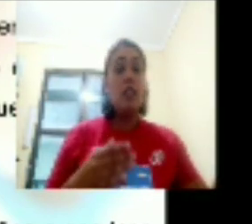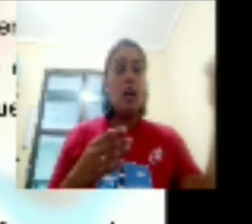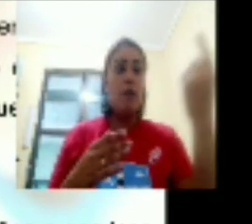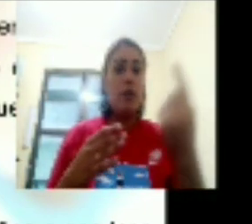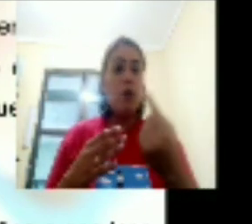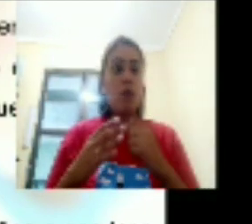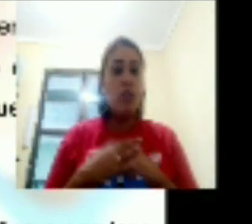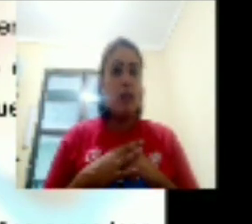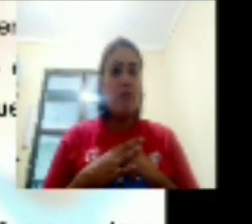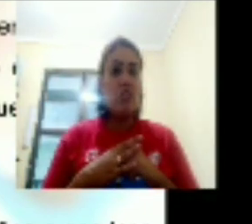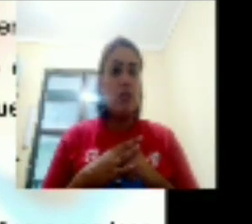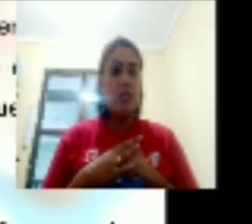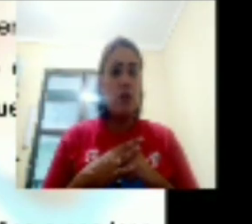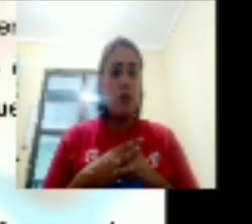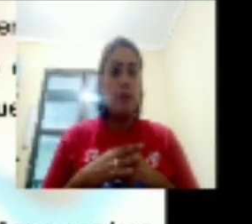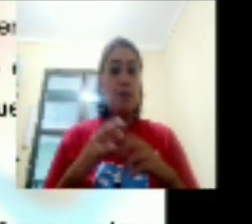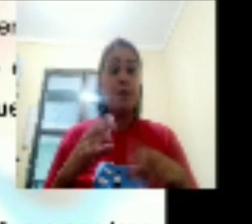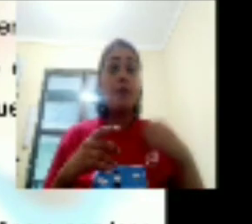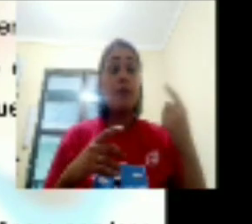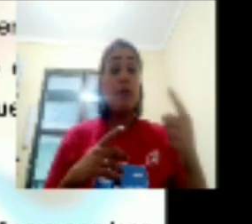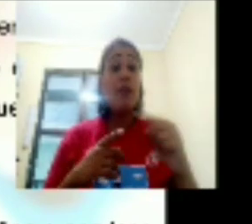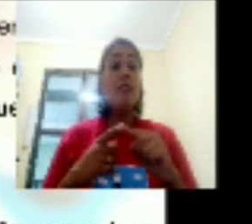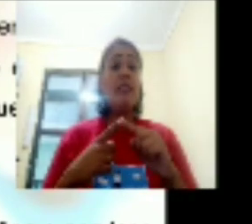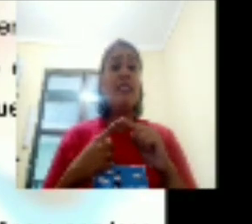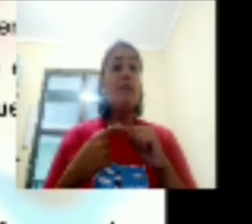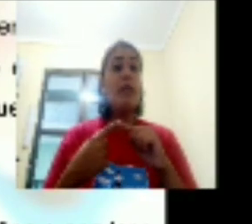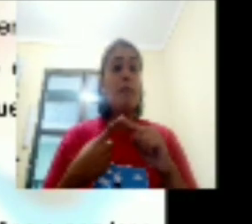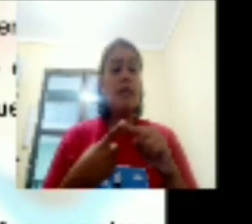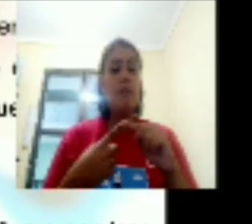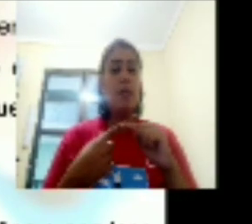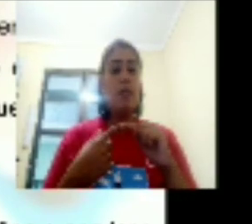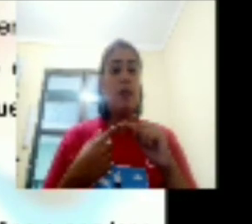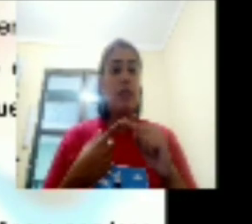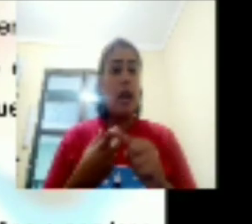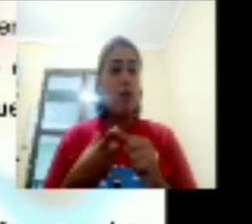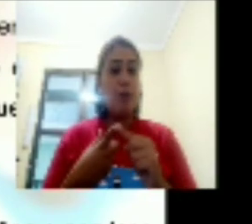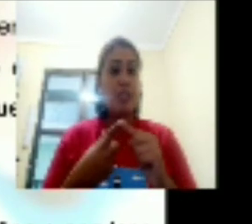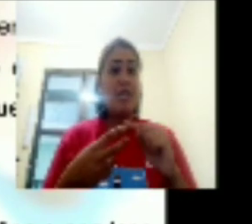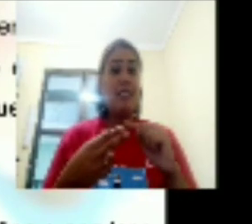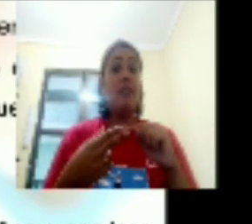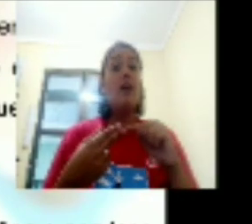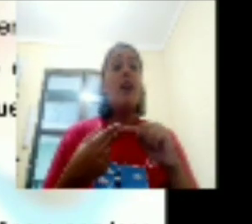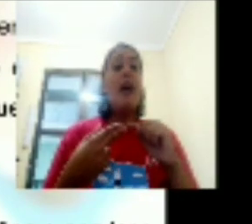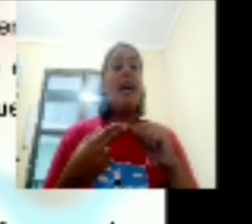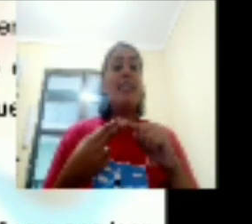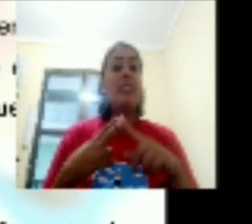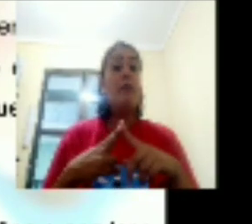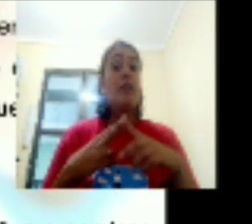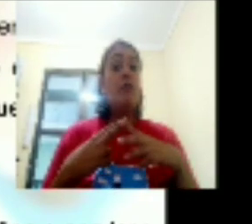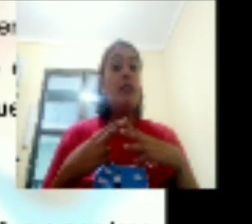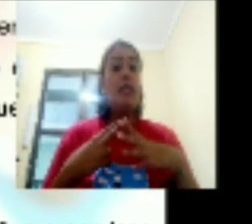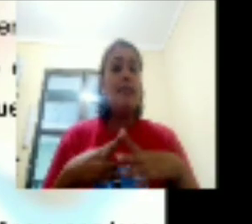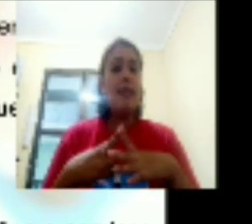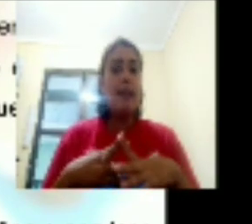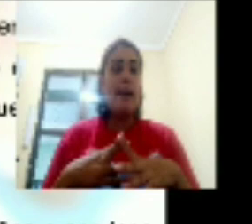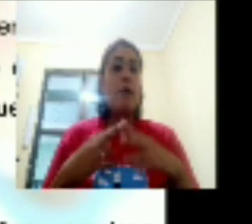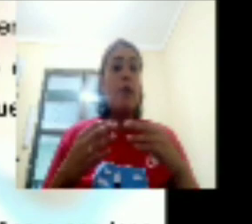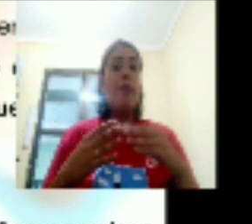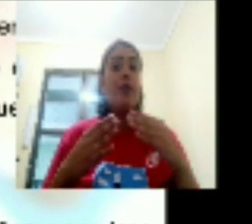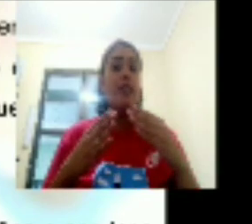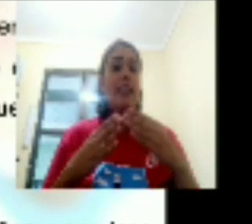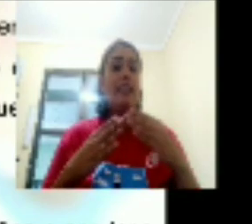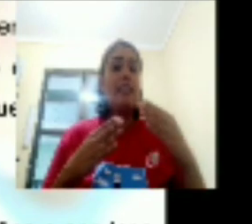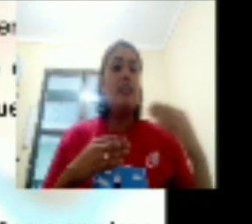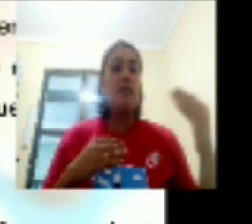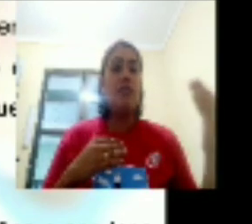descentralizada e não em uma única pessoa só. Tem também a participação da comunidade, atendimento integral